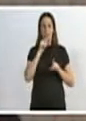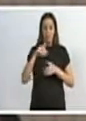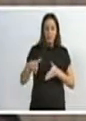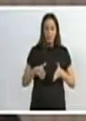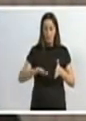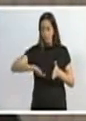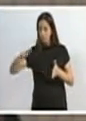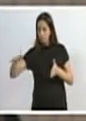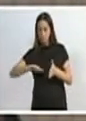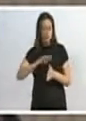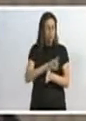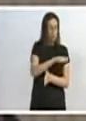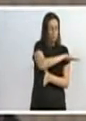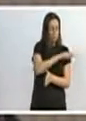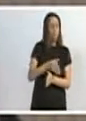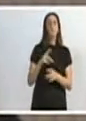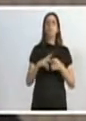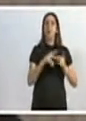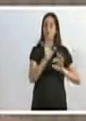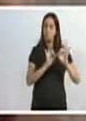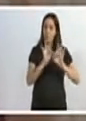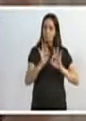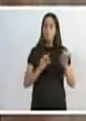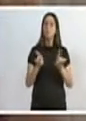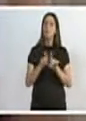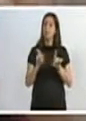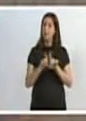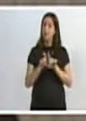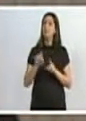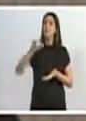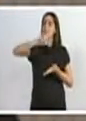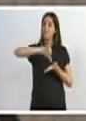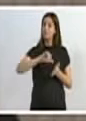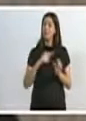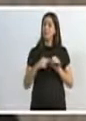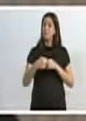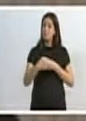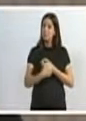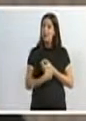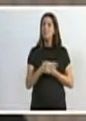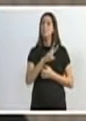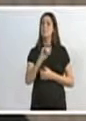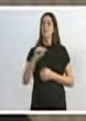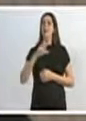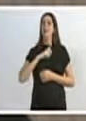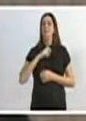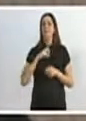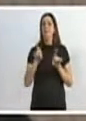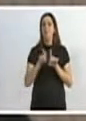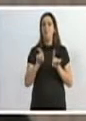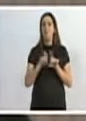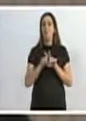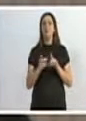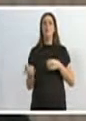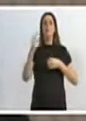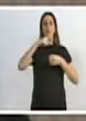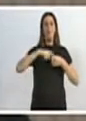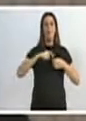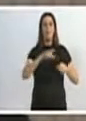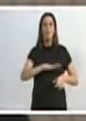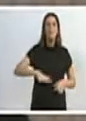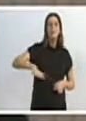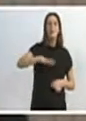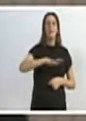aqui na beira do Rio Itajaiaçu, na zona central da cidade, terá também a revitalização da Prainha. Acho que é uma conquista